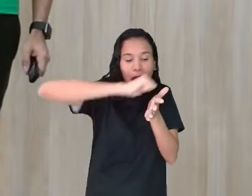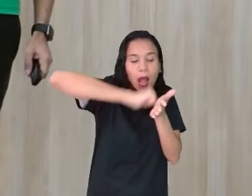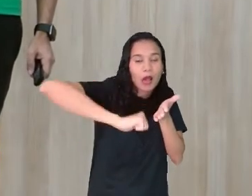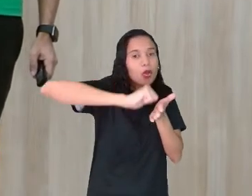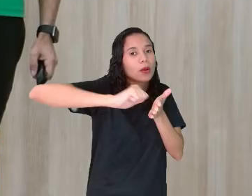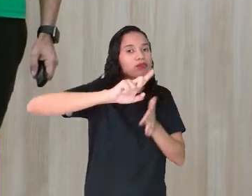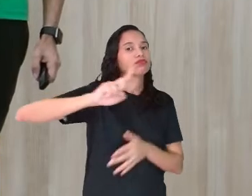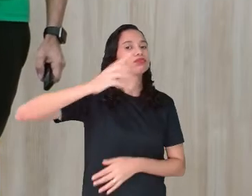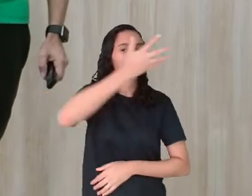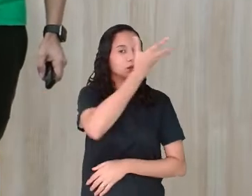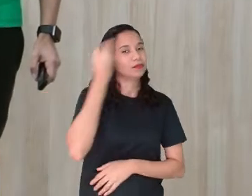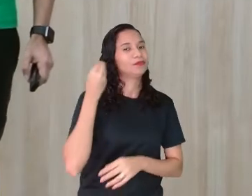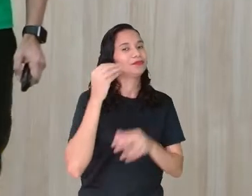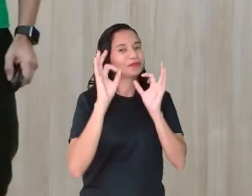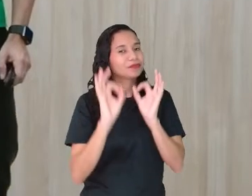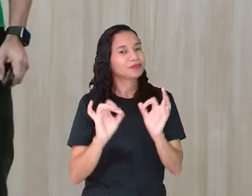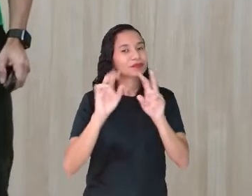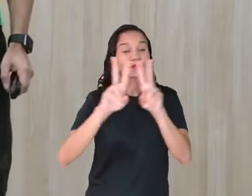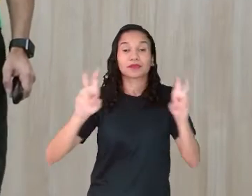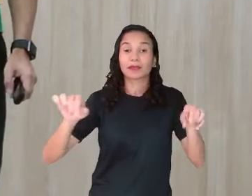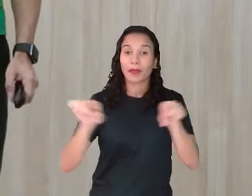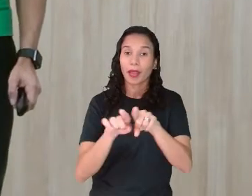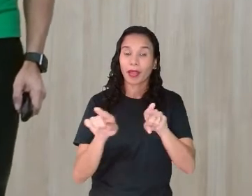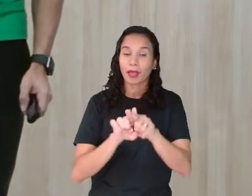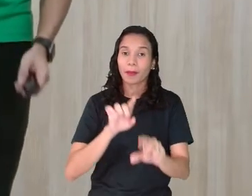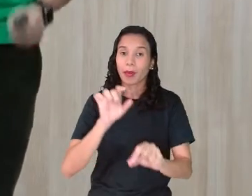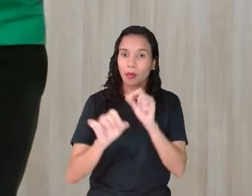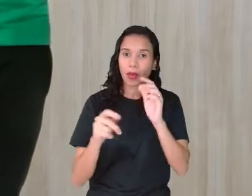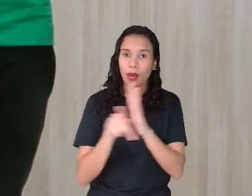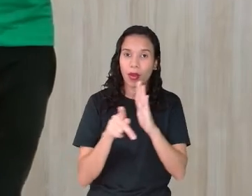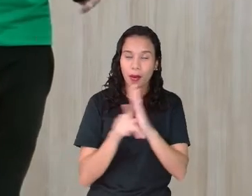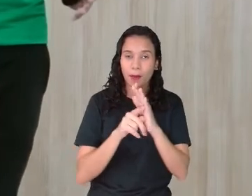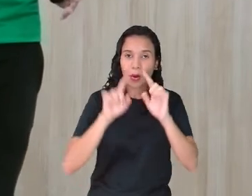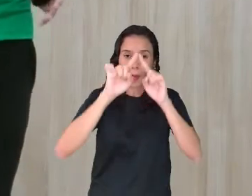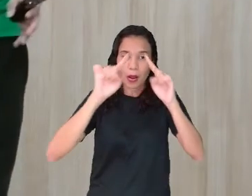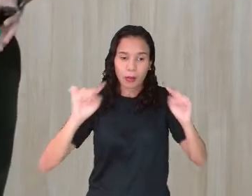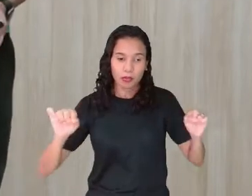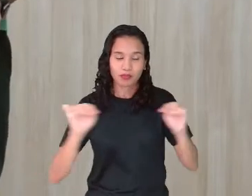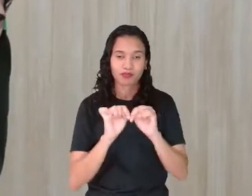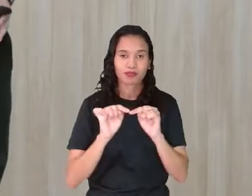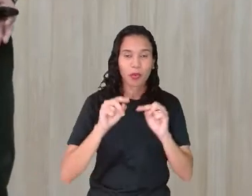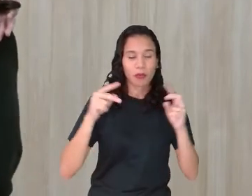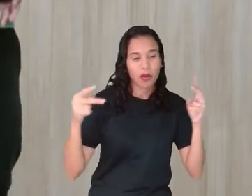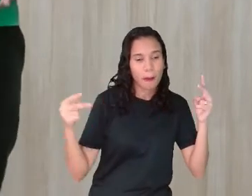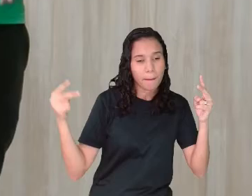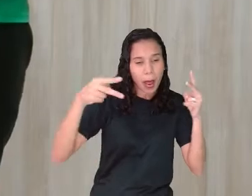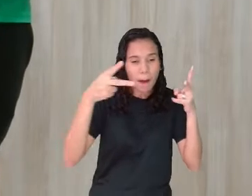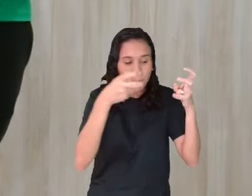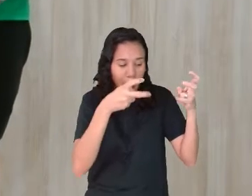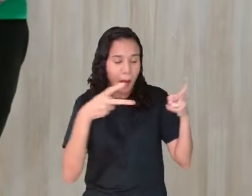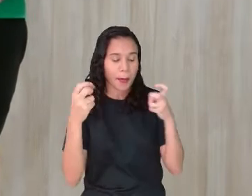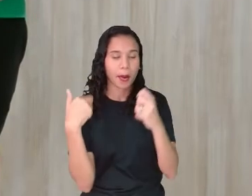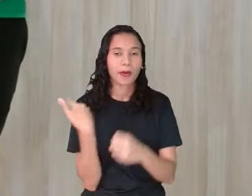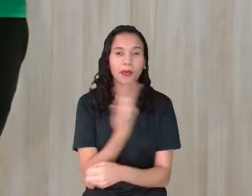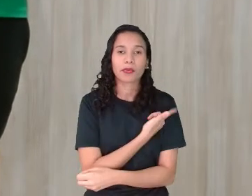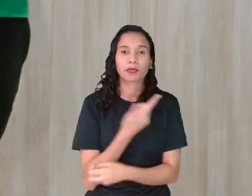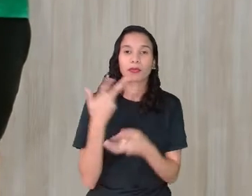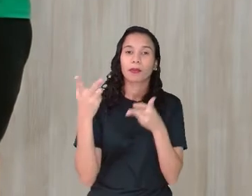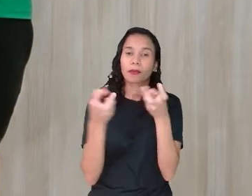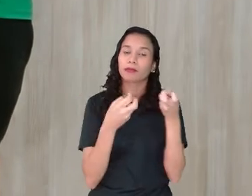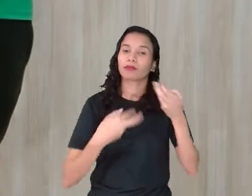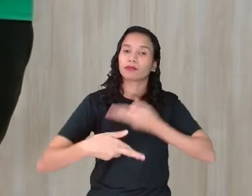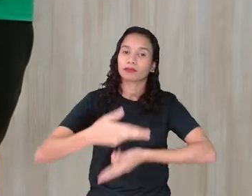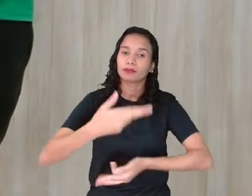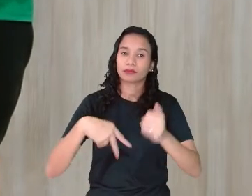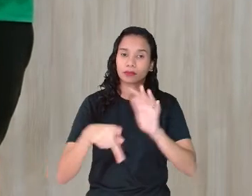e não esquece, tá? E em relação aos seus lados, é bem tranquilo porque a gente começa a observar aí a relação